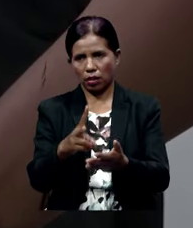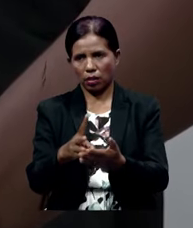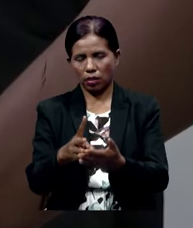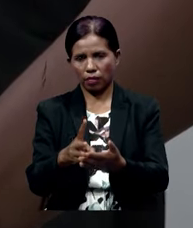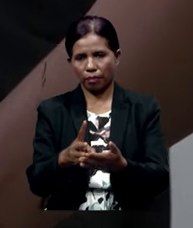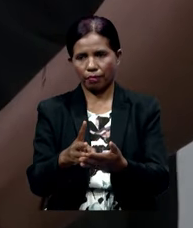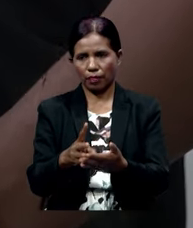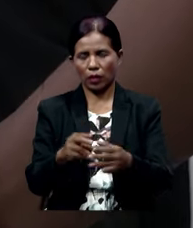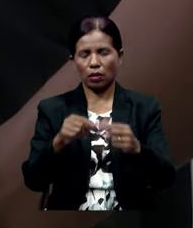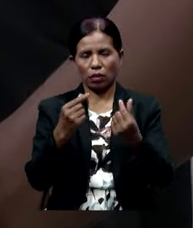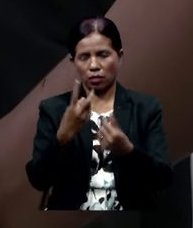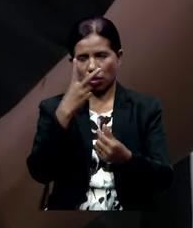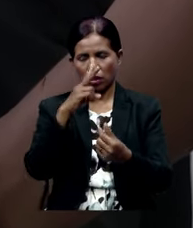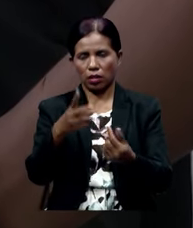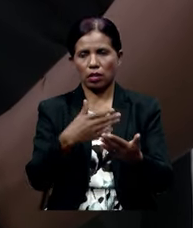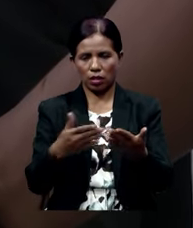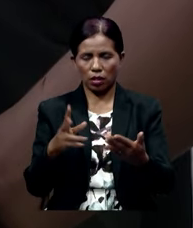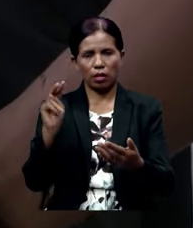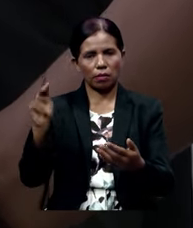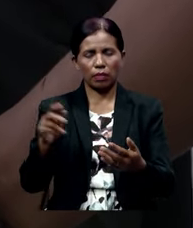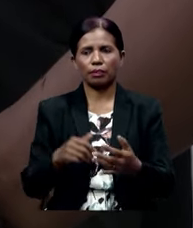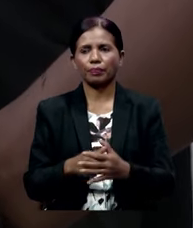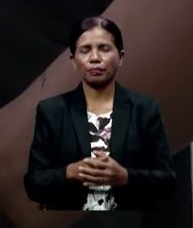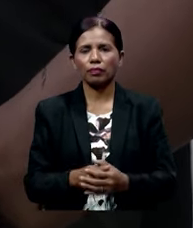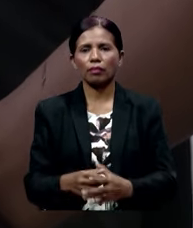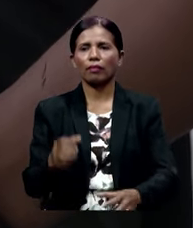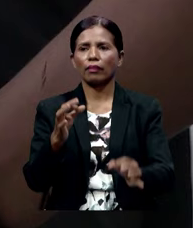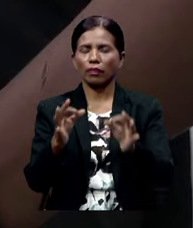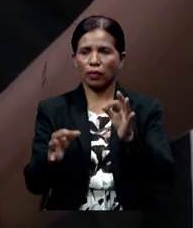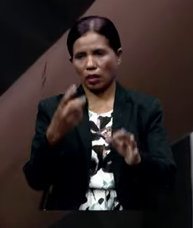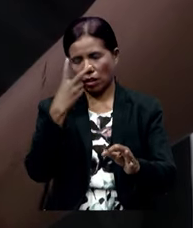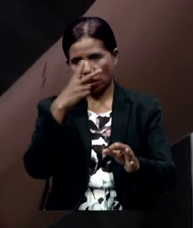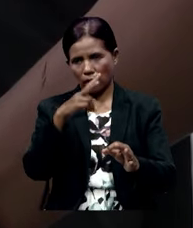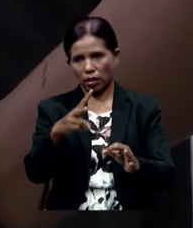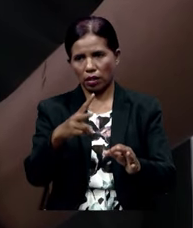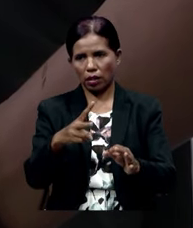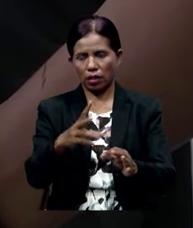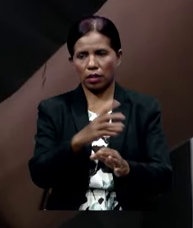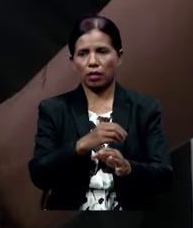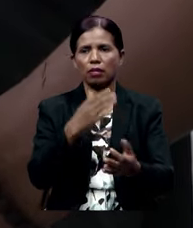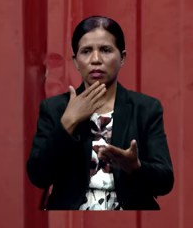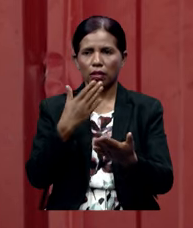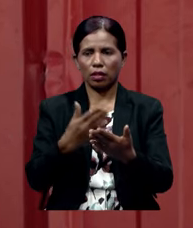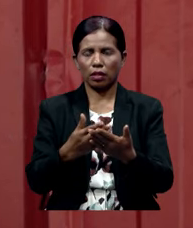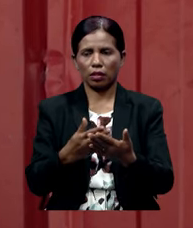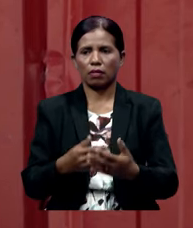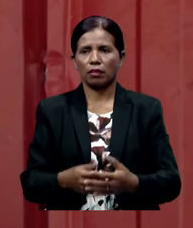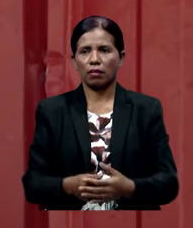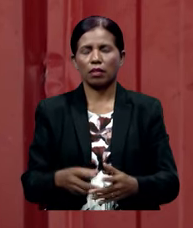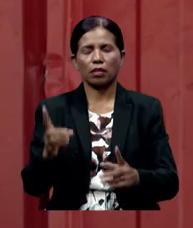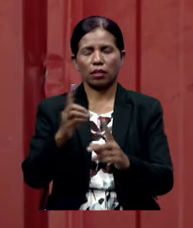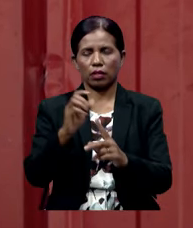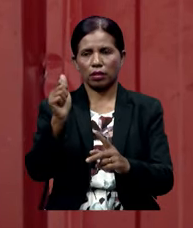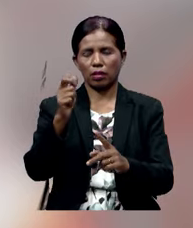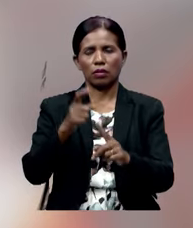sensorial ekipa ni ba produto fere kuan hare produto fisicamente produto ni jakala. E a loro